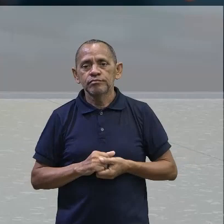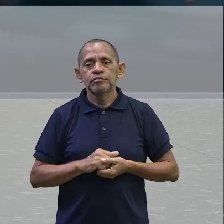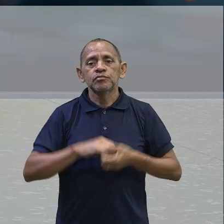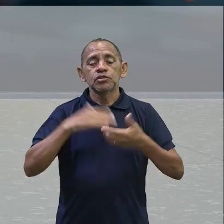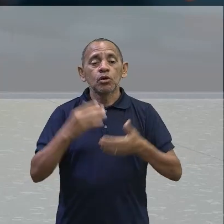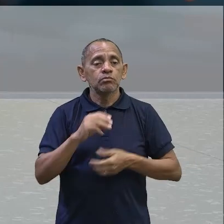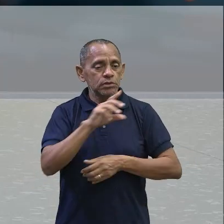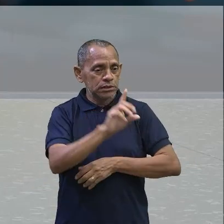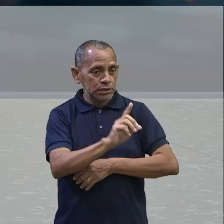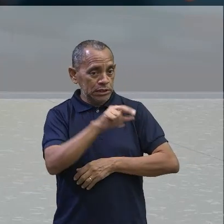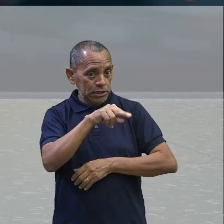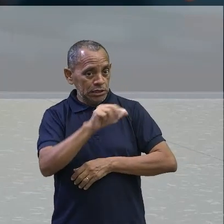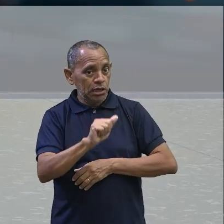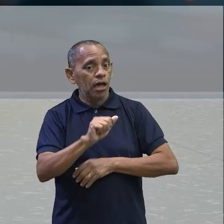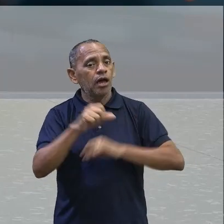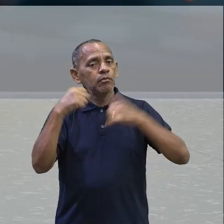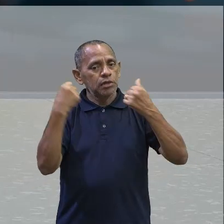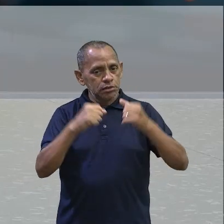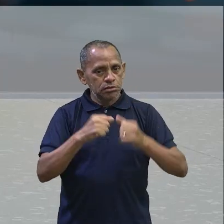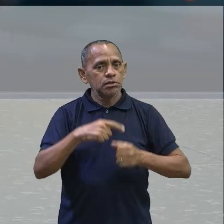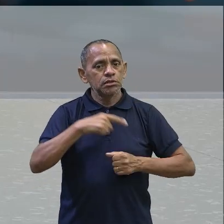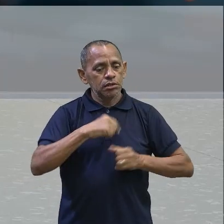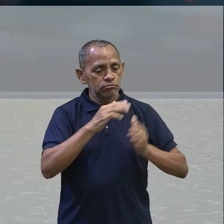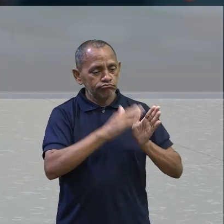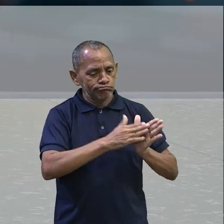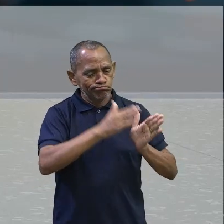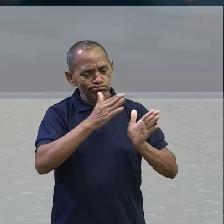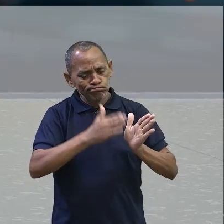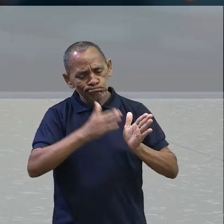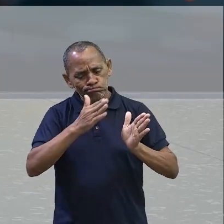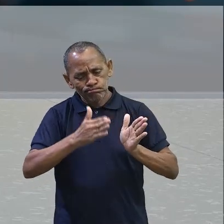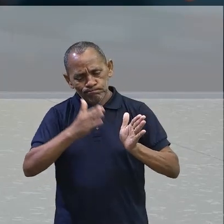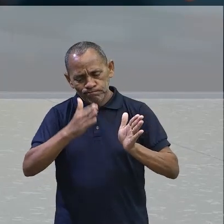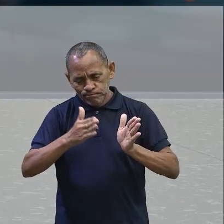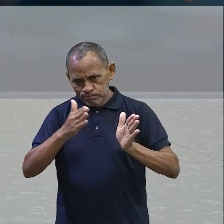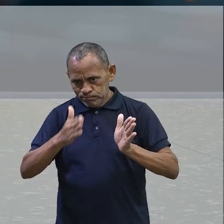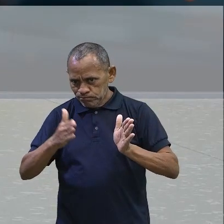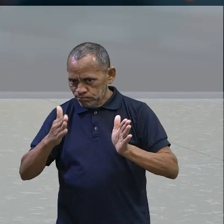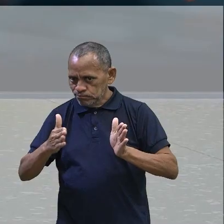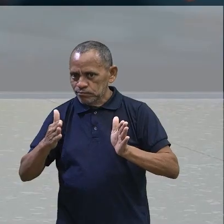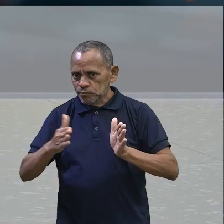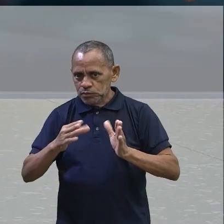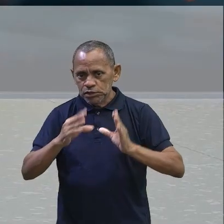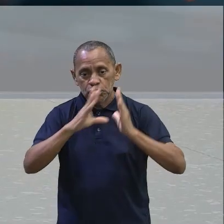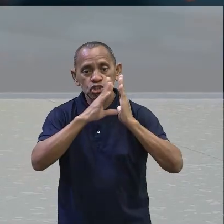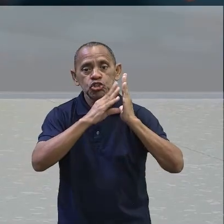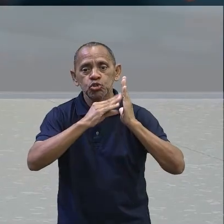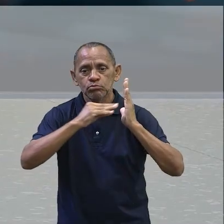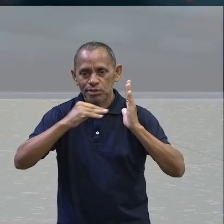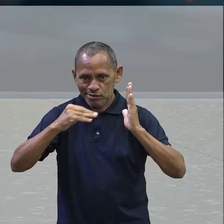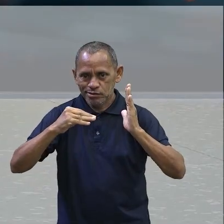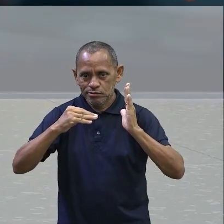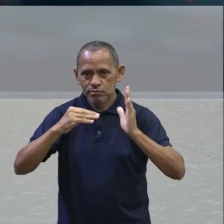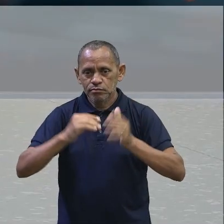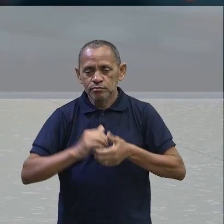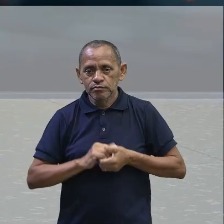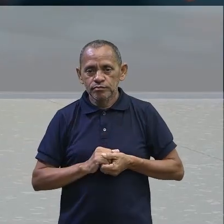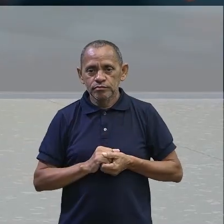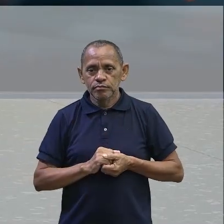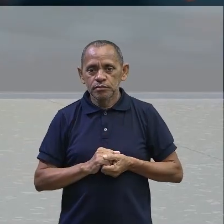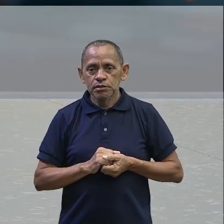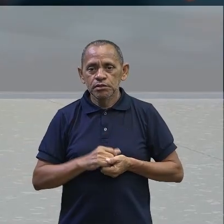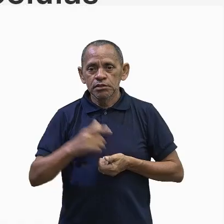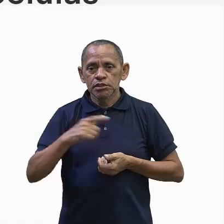precisa passar por algumas etapas, né, nessa duplicação aí, né? Nós temos